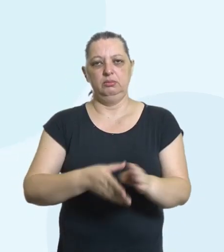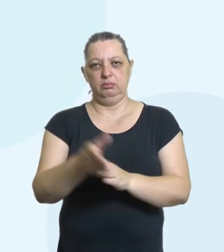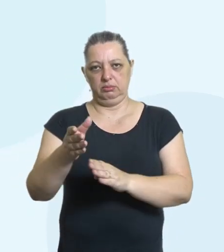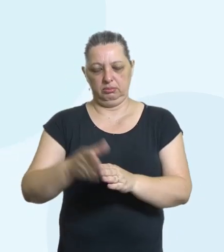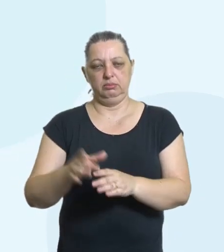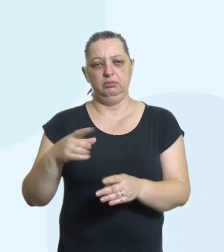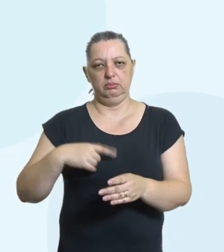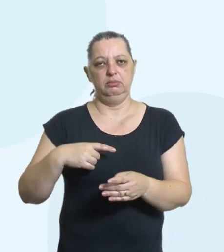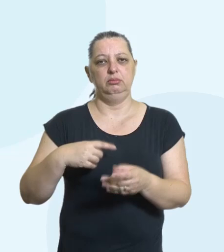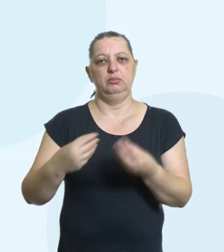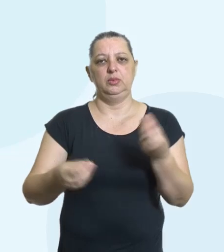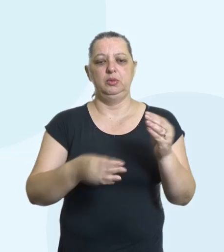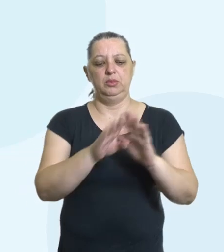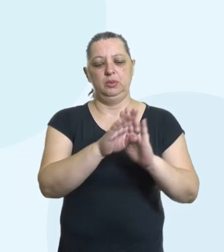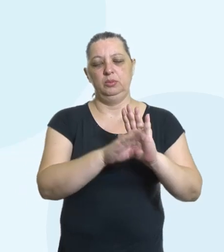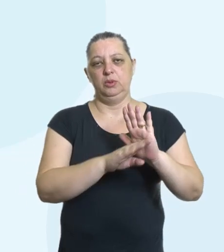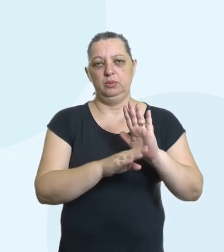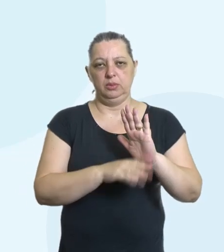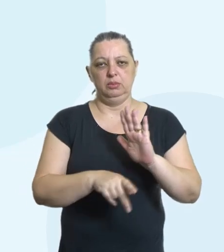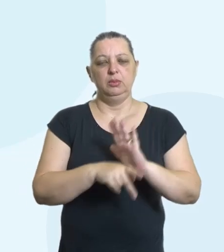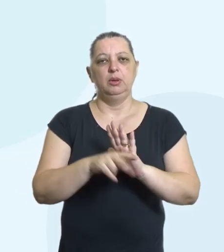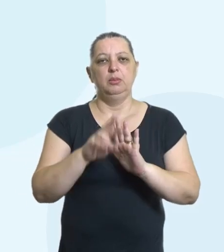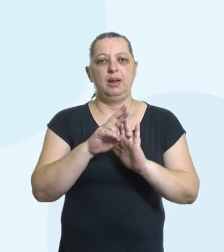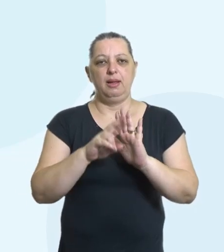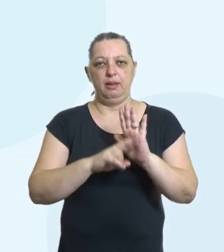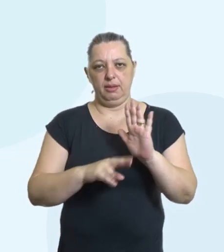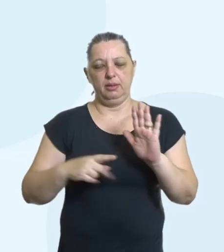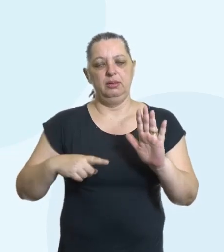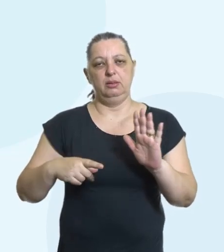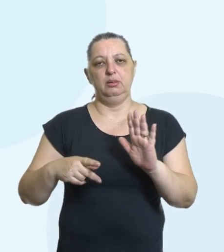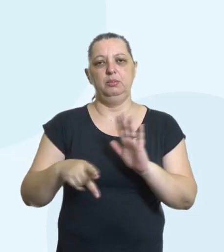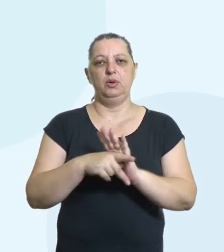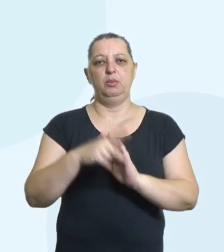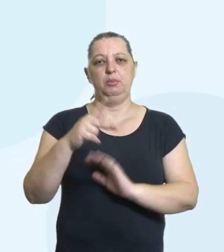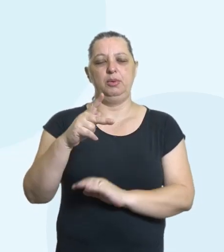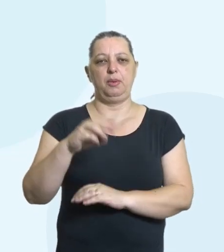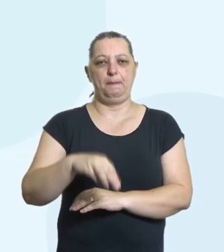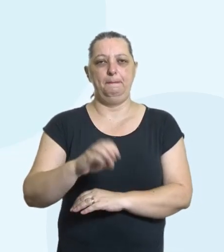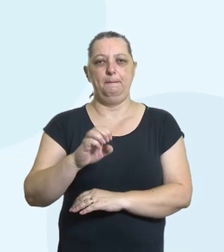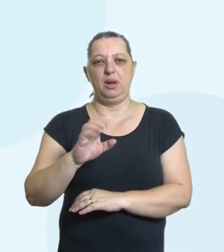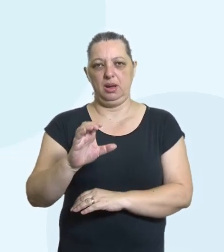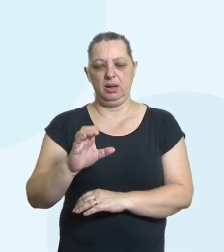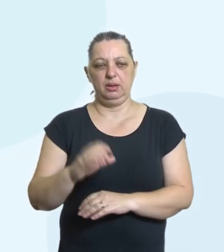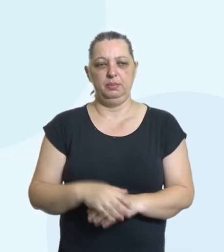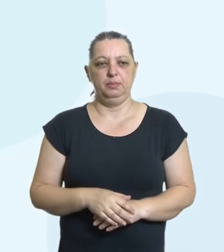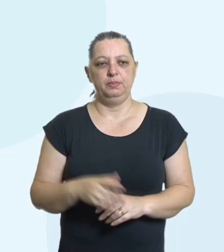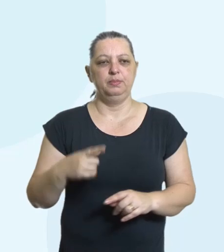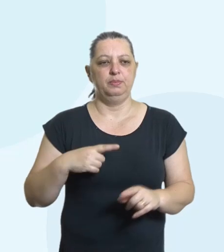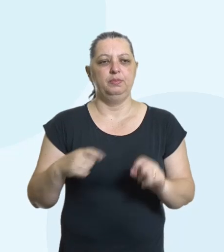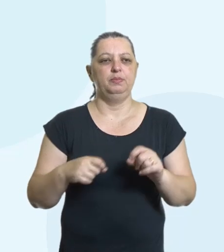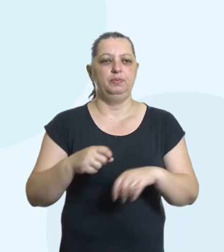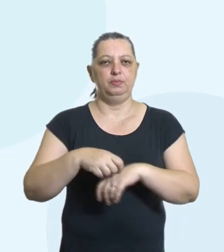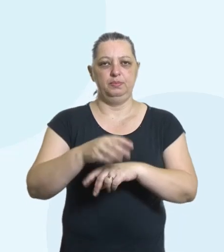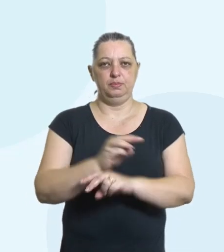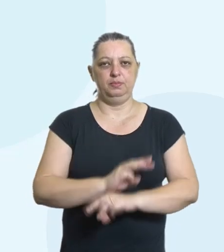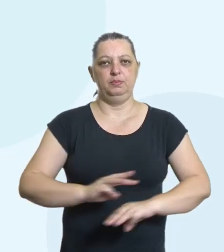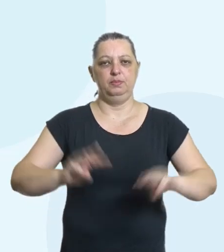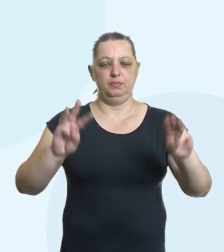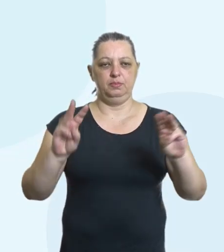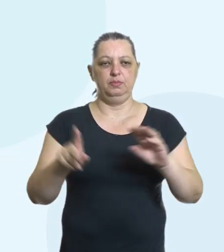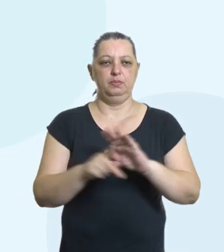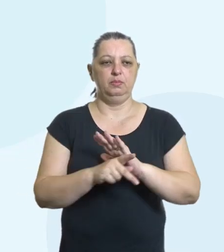aí a fonte das normatizações que estão no portal do MEC. Nós temos também aí a indicação do site do Instituto